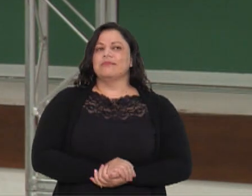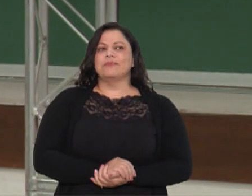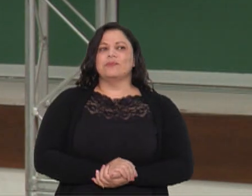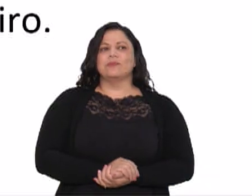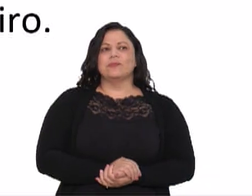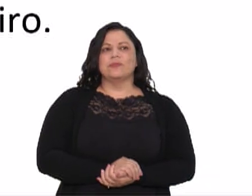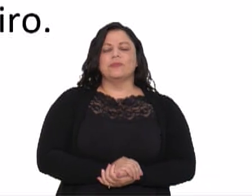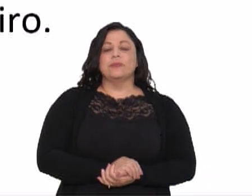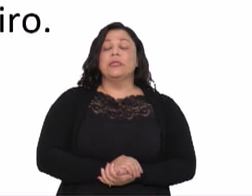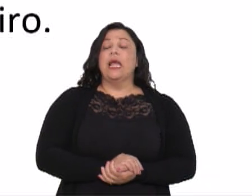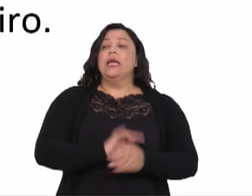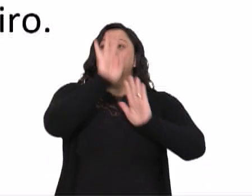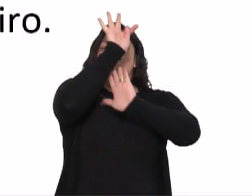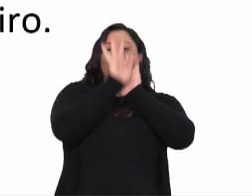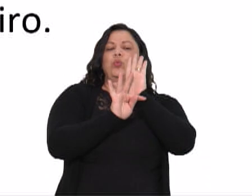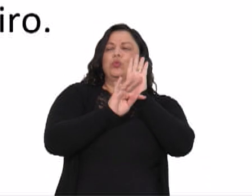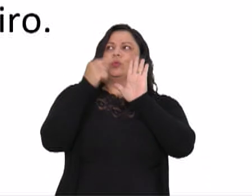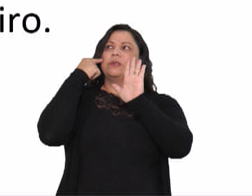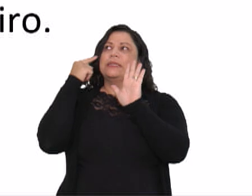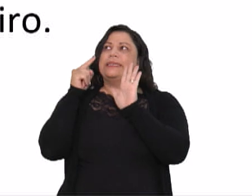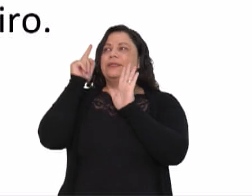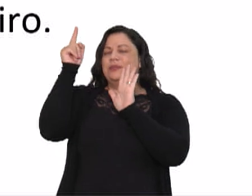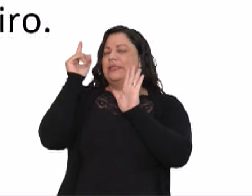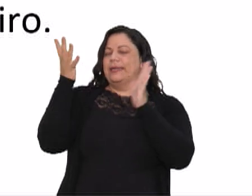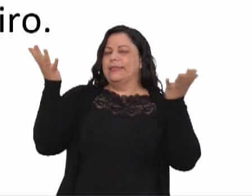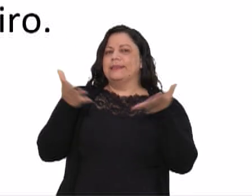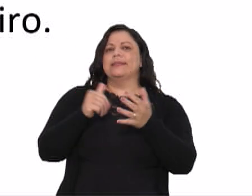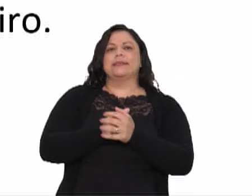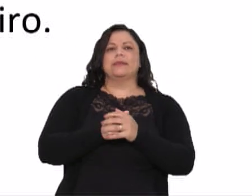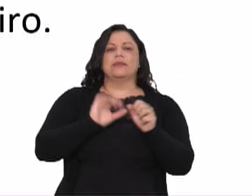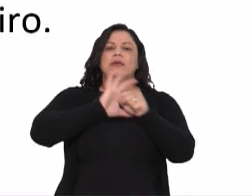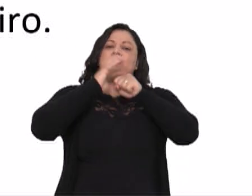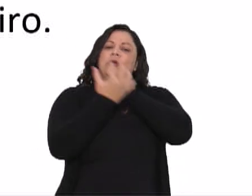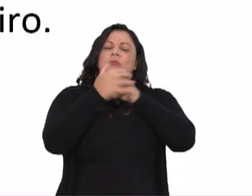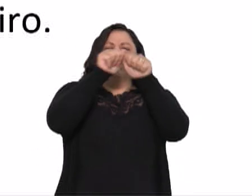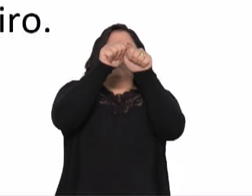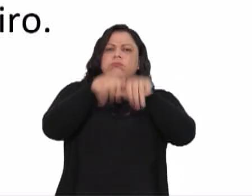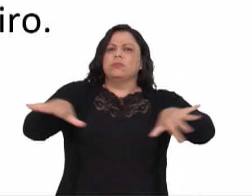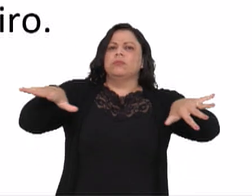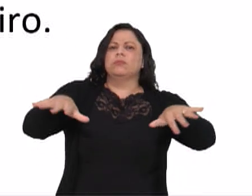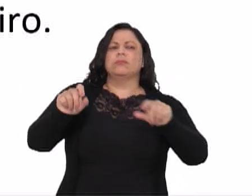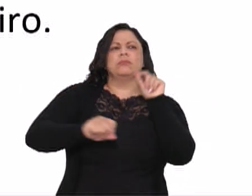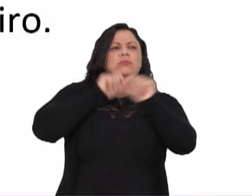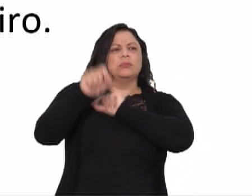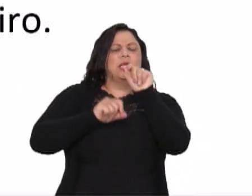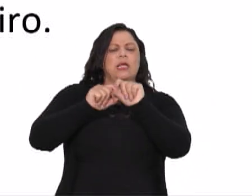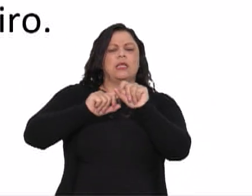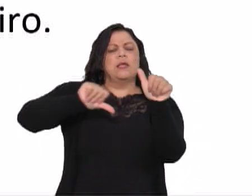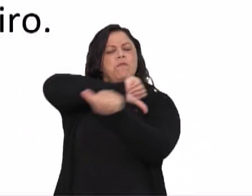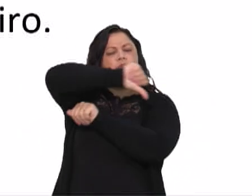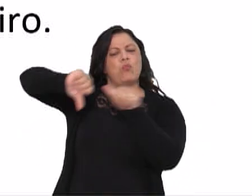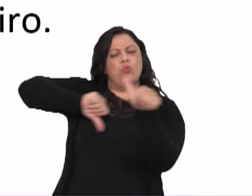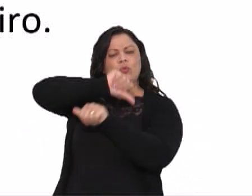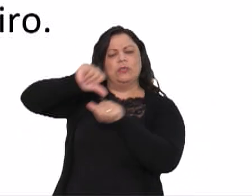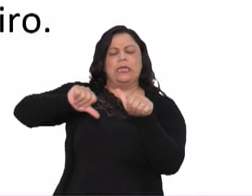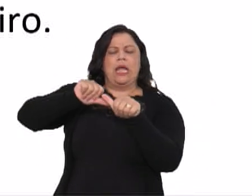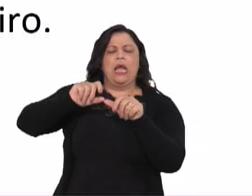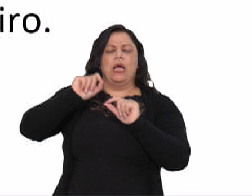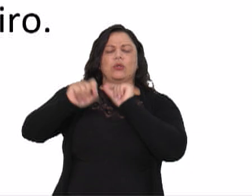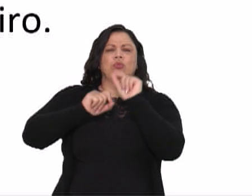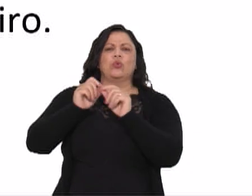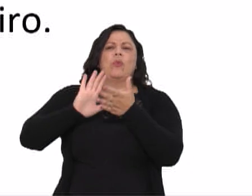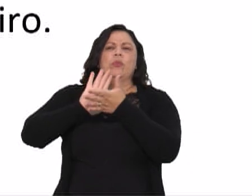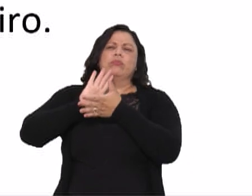Olhe lá, então o início do texto é esse. A pandemia tem modificado os hábitos de consumo e algumas tendências podem ter chegado